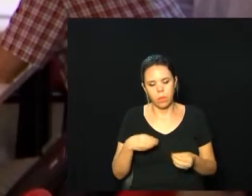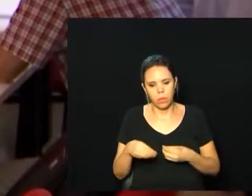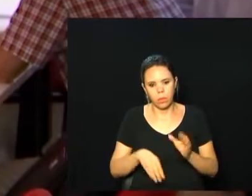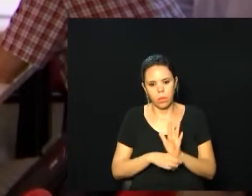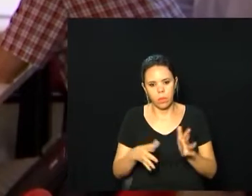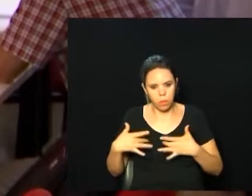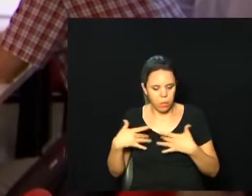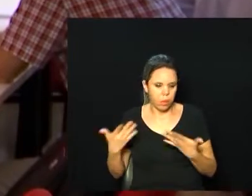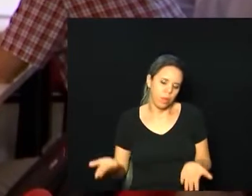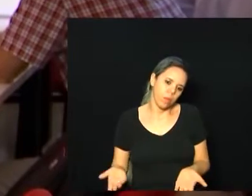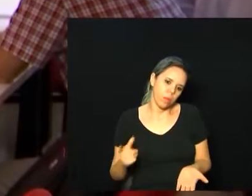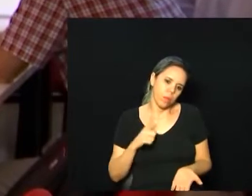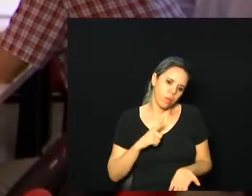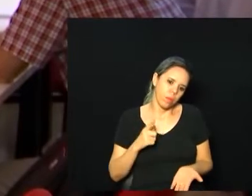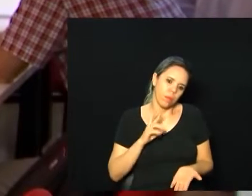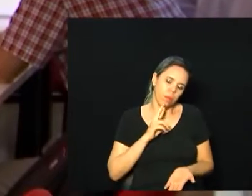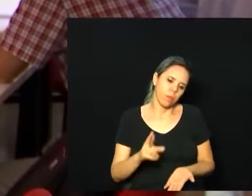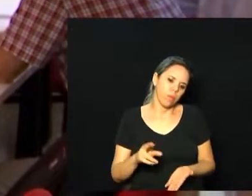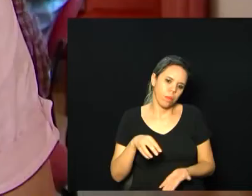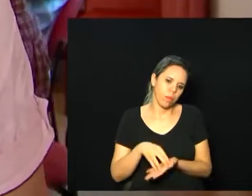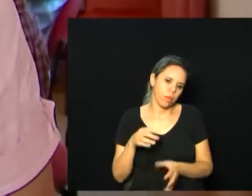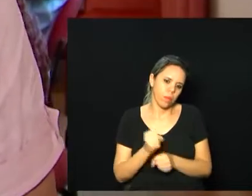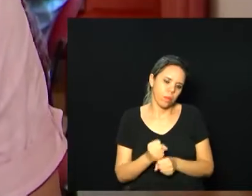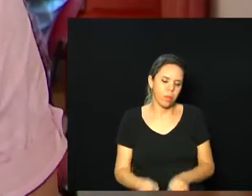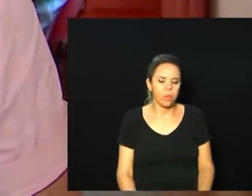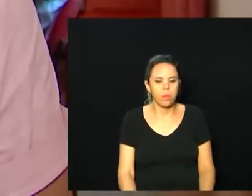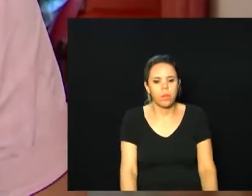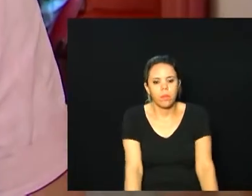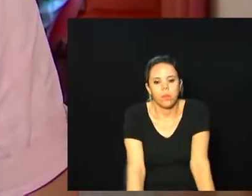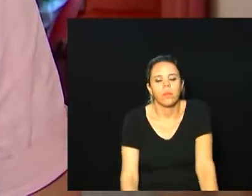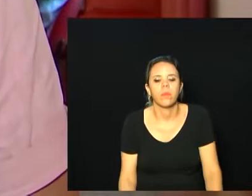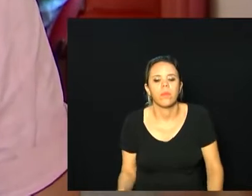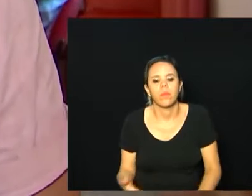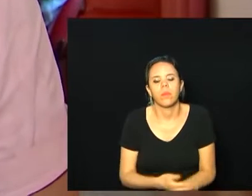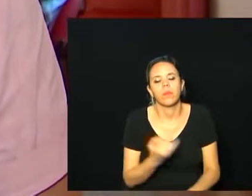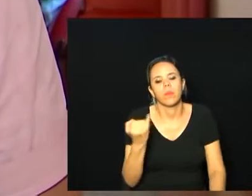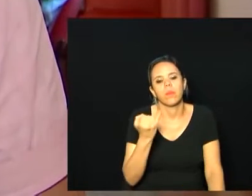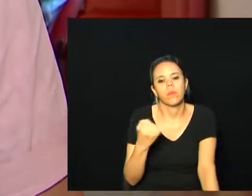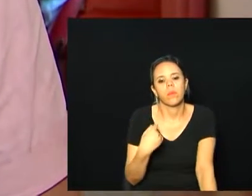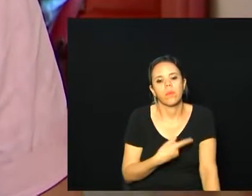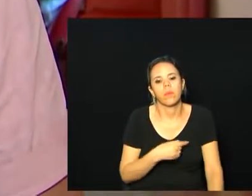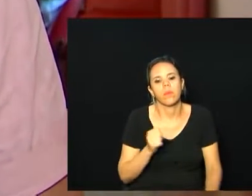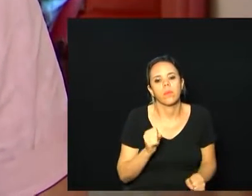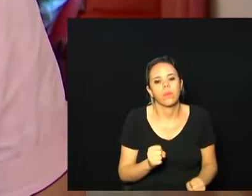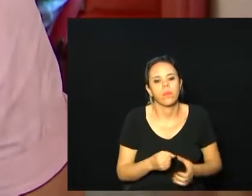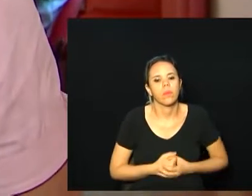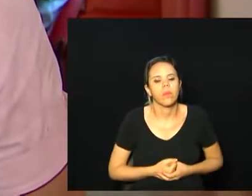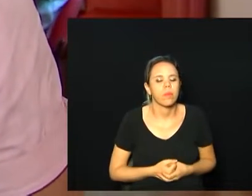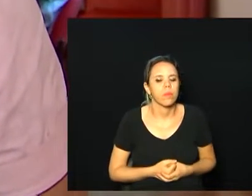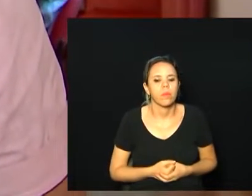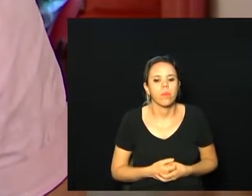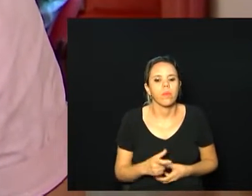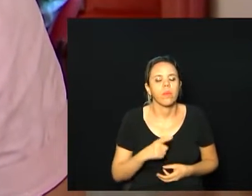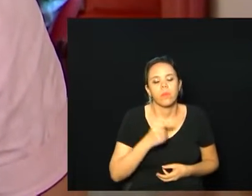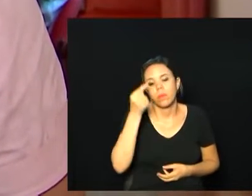flexibilidade, mas que tem que responder para o Tribunal de Contas. A visita aqui hoje foi importante para que nós pudéssemos ter